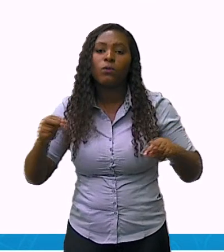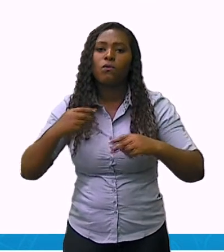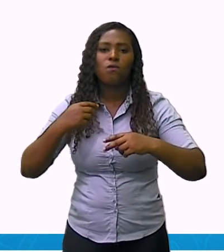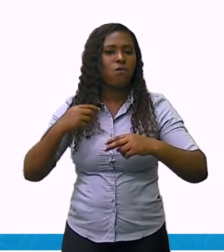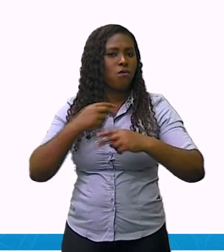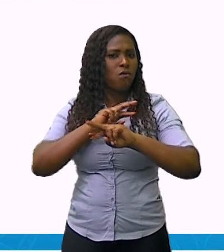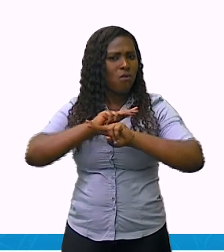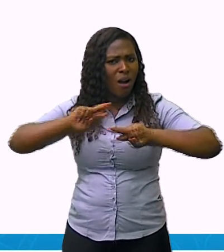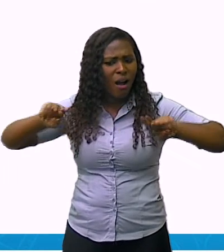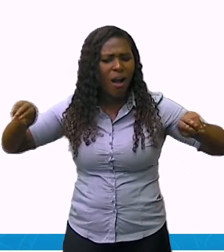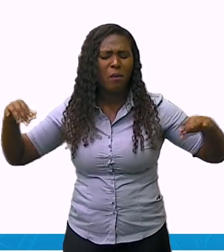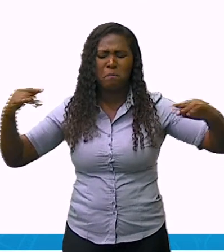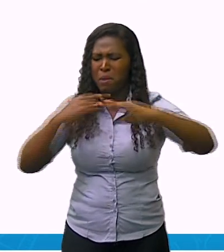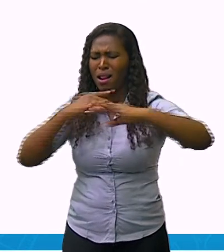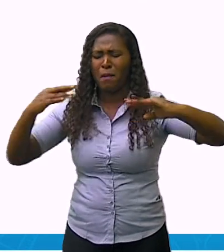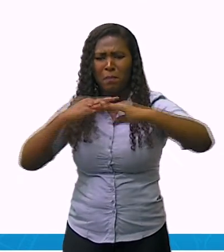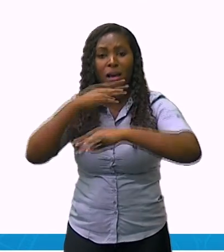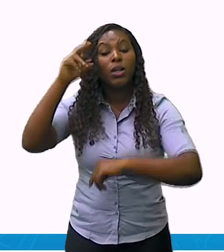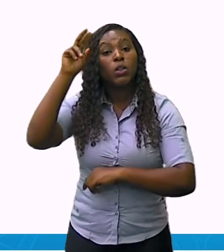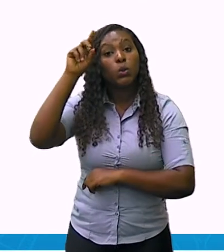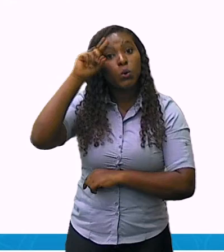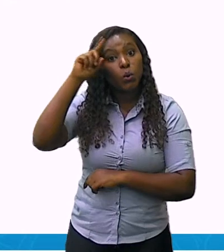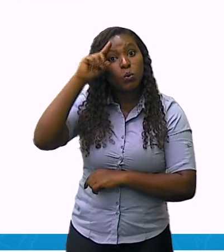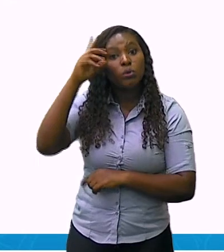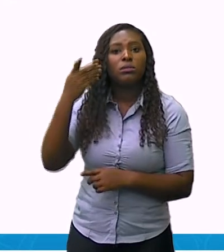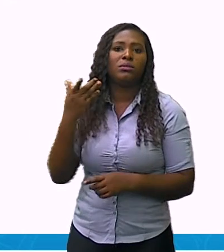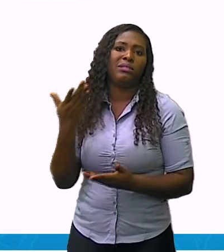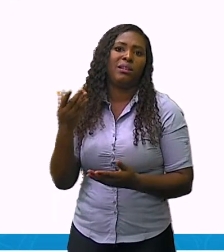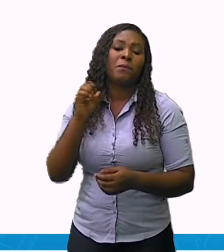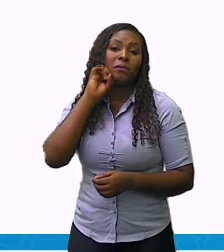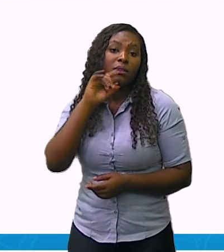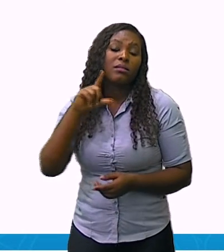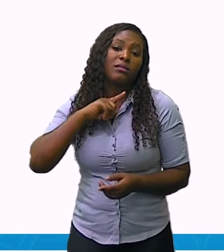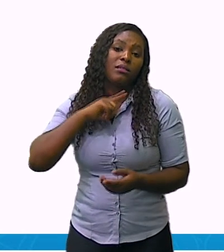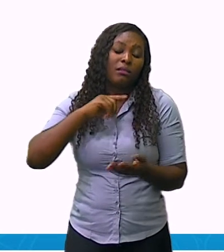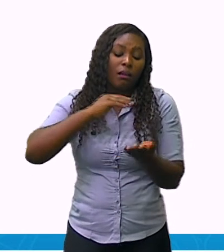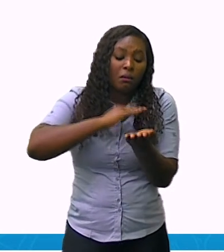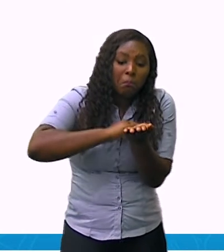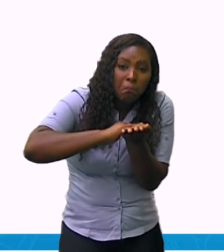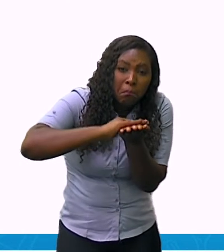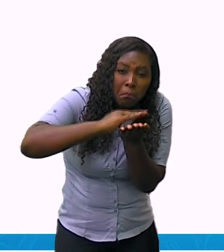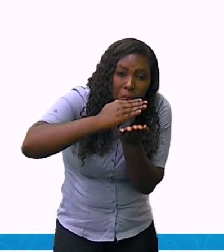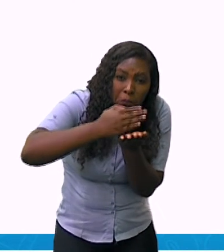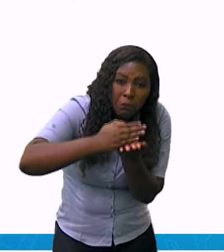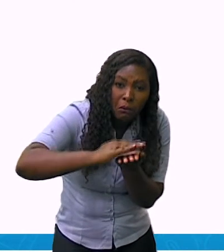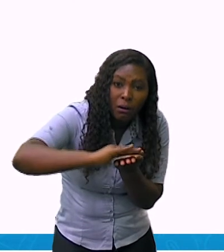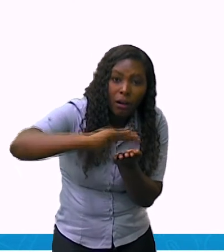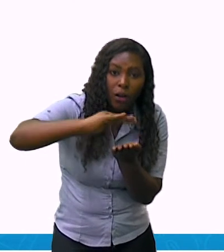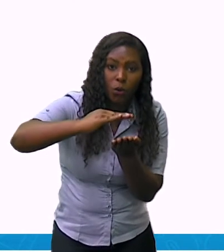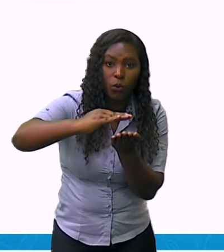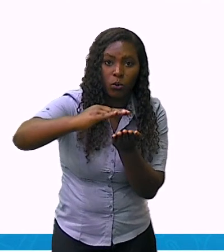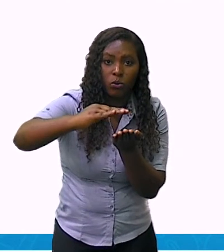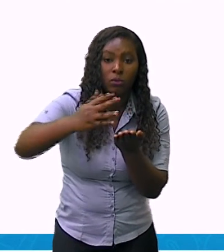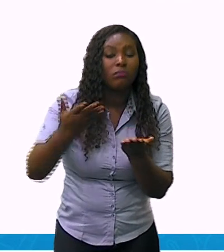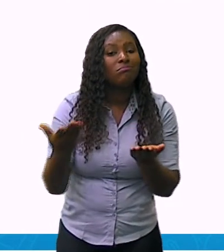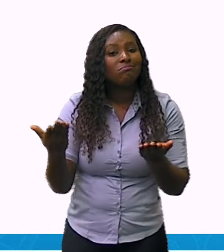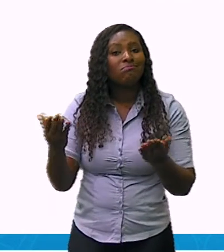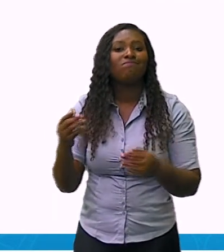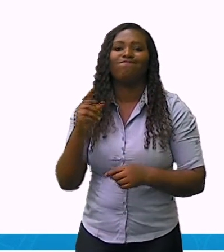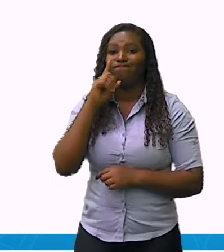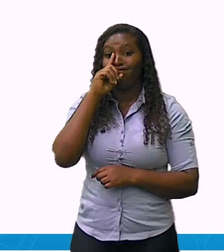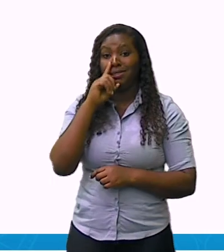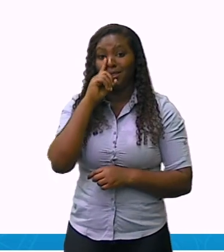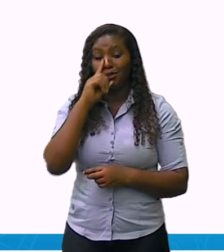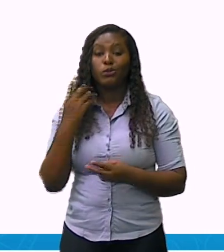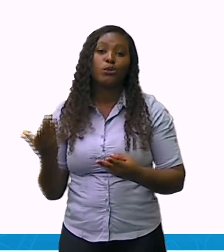acidentes. Infelizmente, o nosso país registra elevados números de acidentes nas